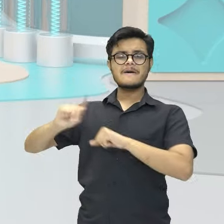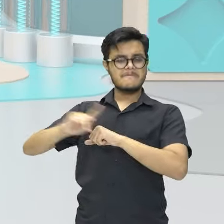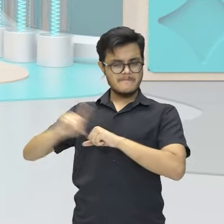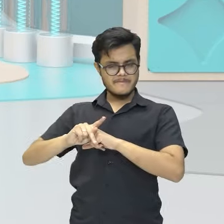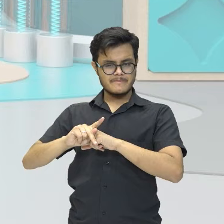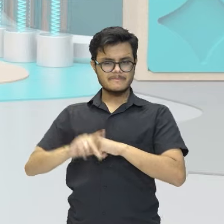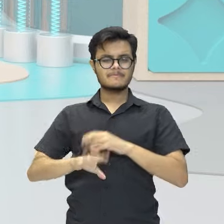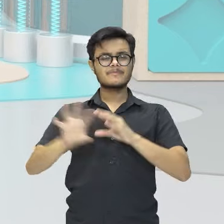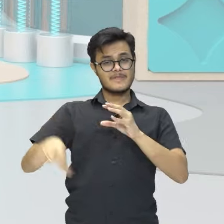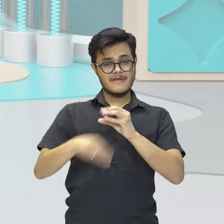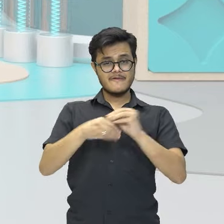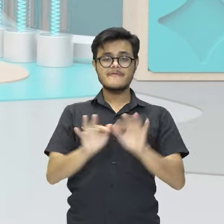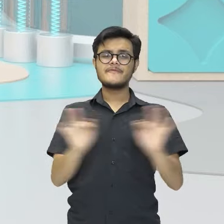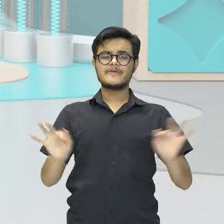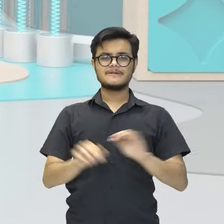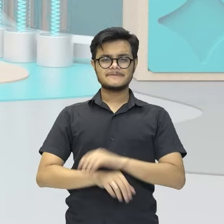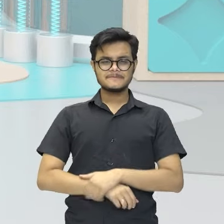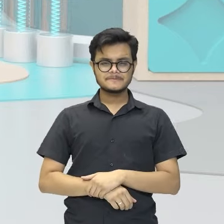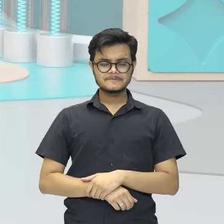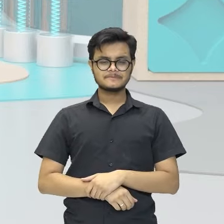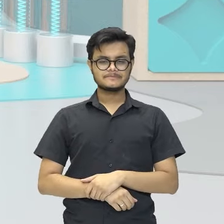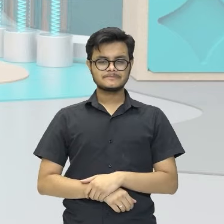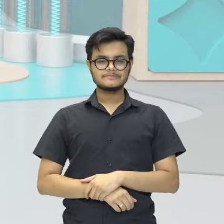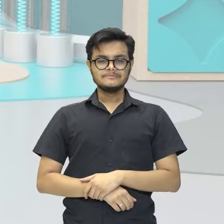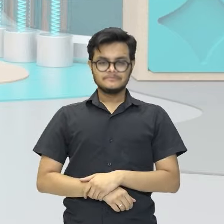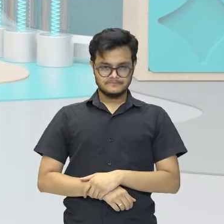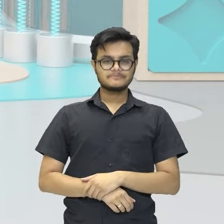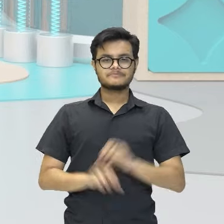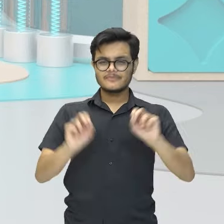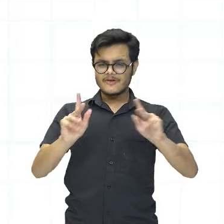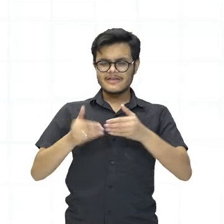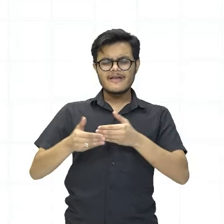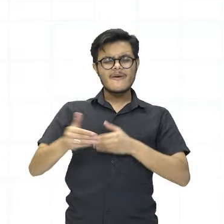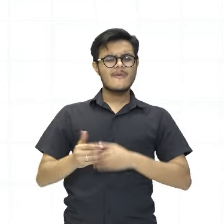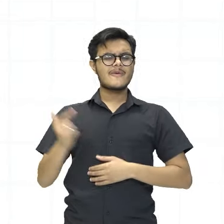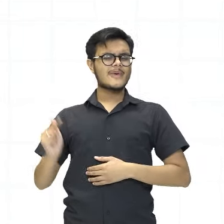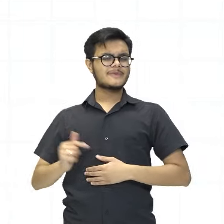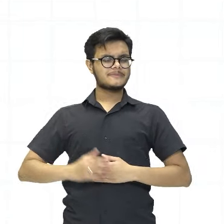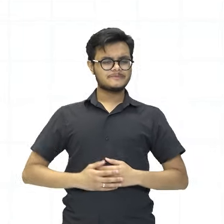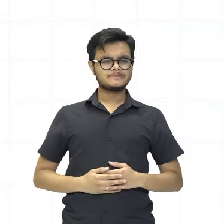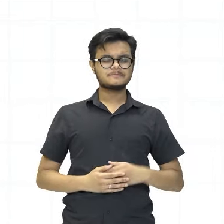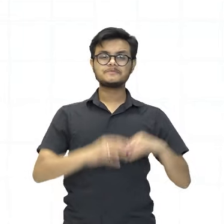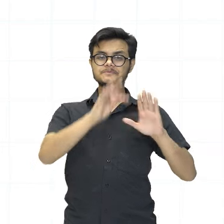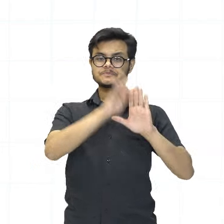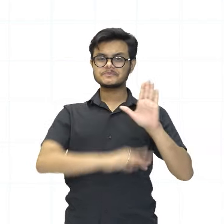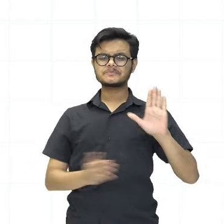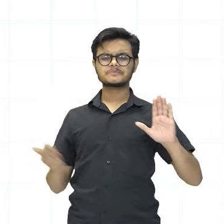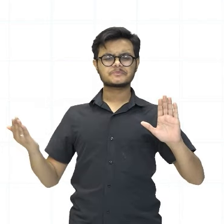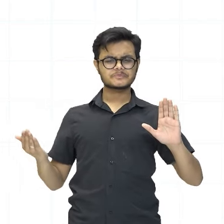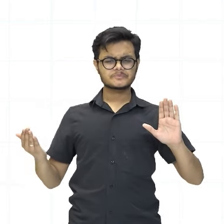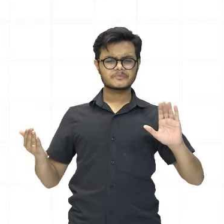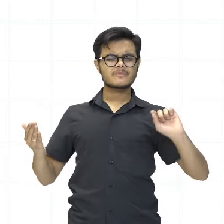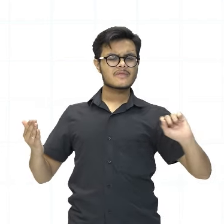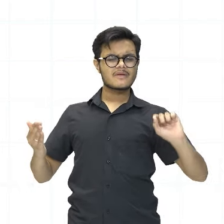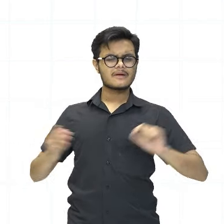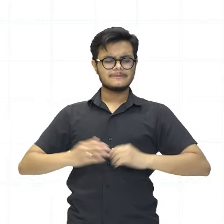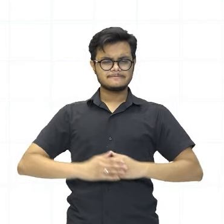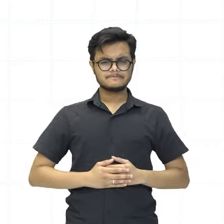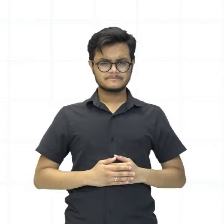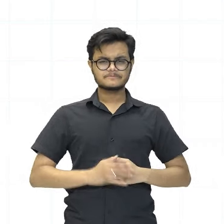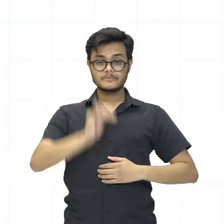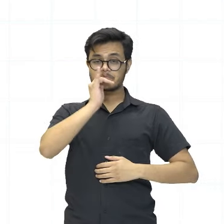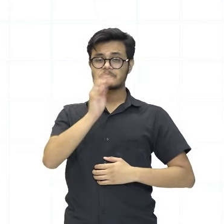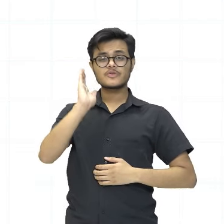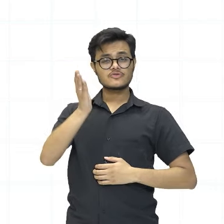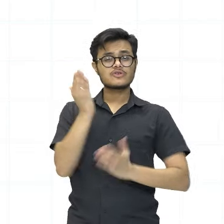os complementos verbais Ok então vamos avançar na cartela observem o seguinte em outras aulas